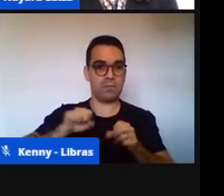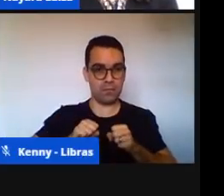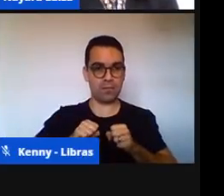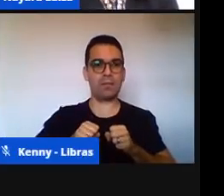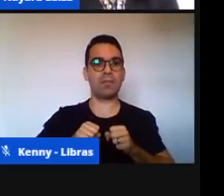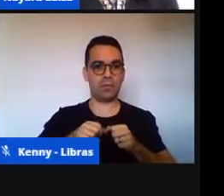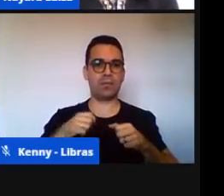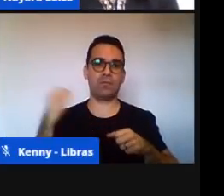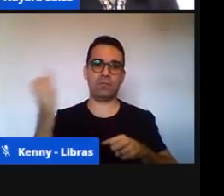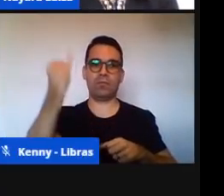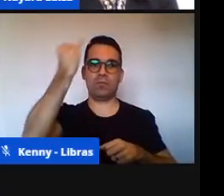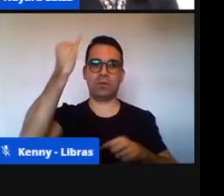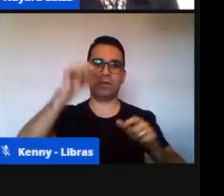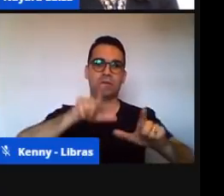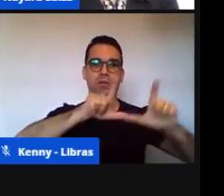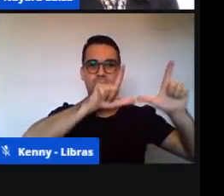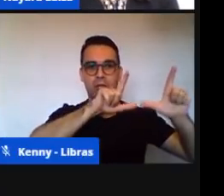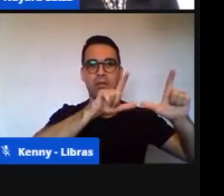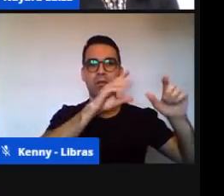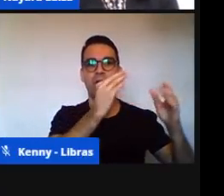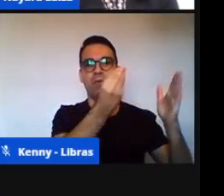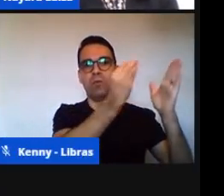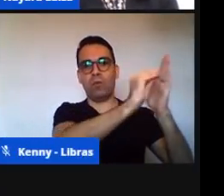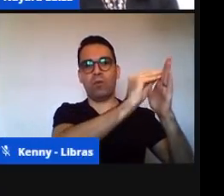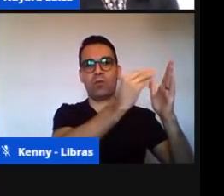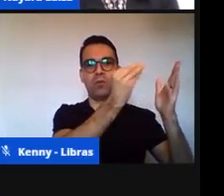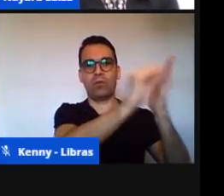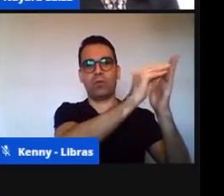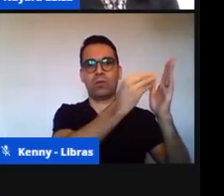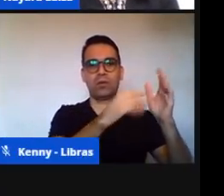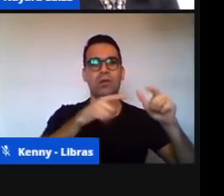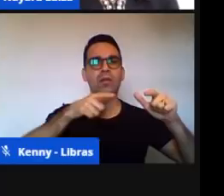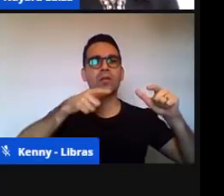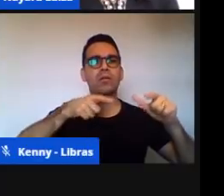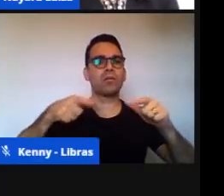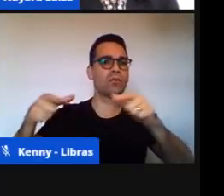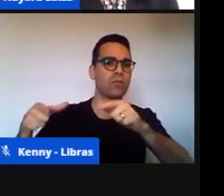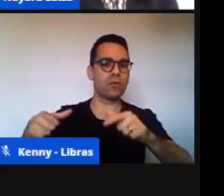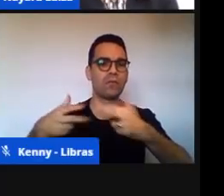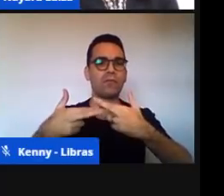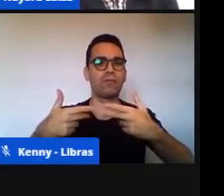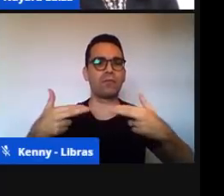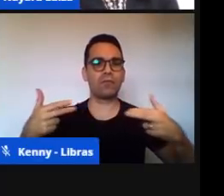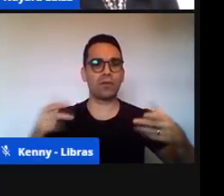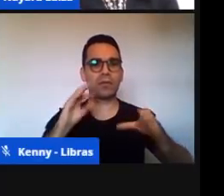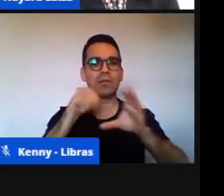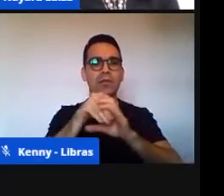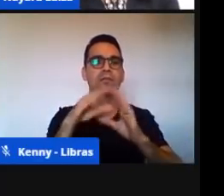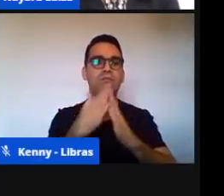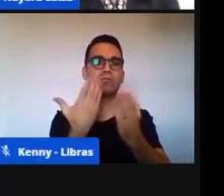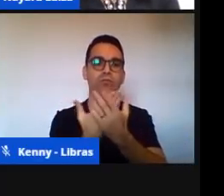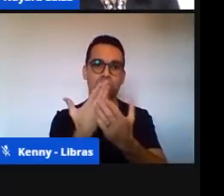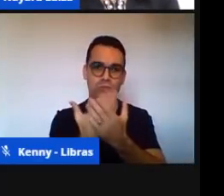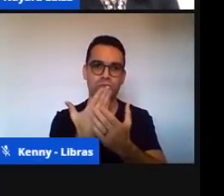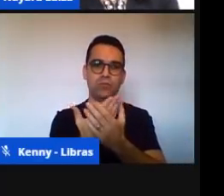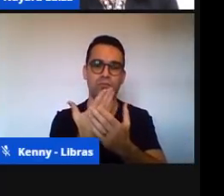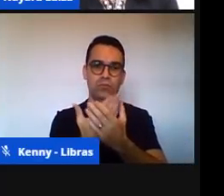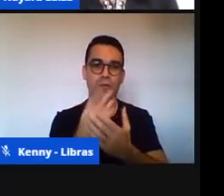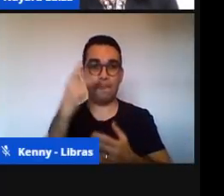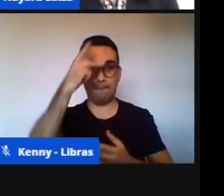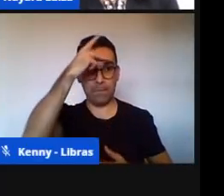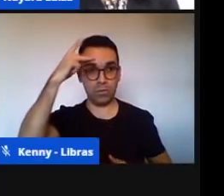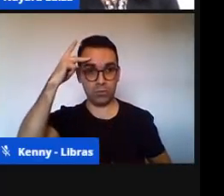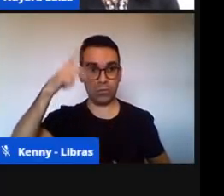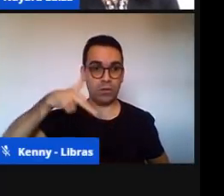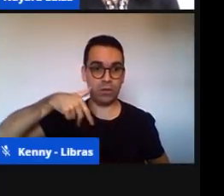Cartazes, a gente já tem os cartazes de separação de amostras, de lavagem correta das mãos, outros